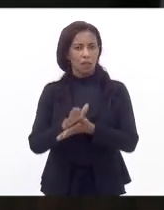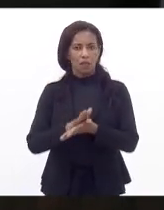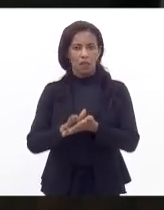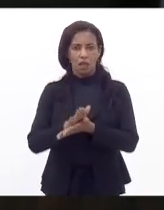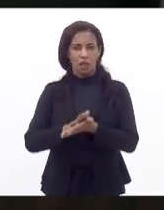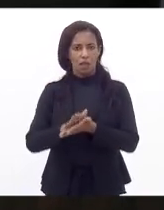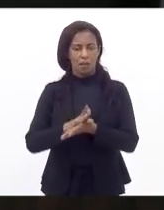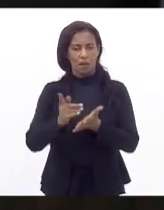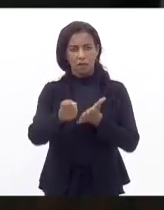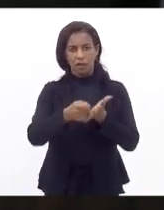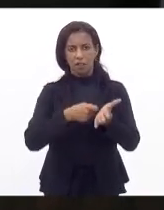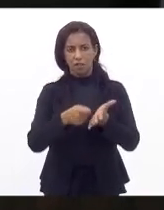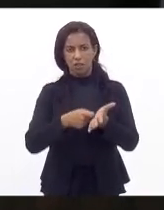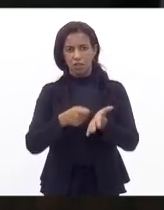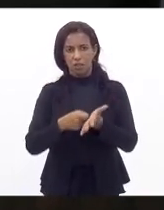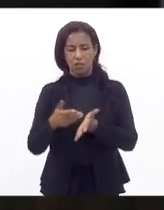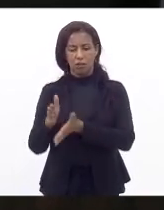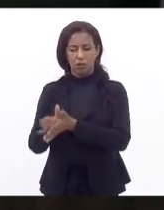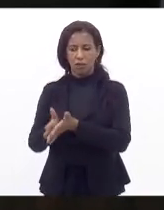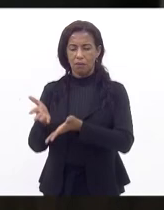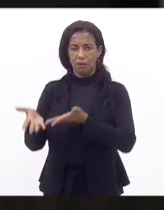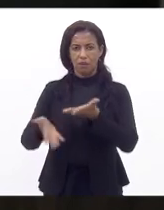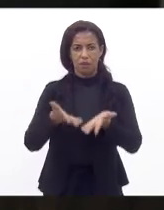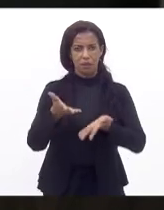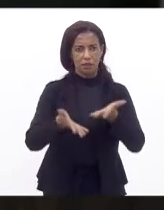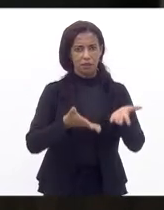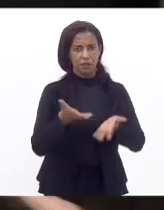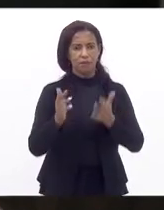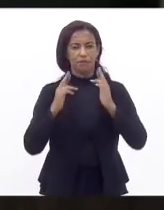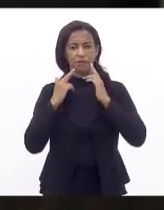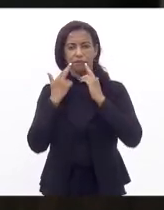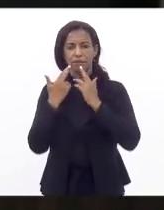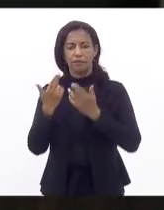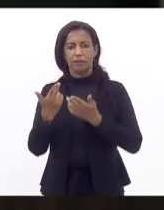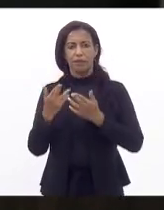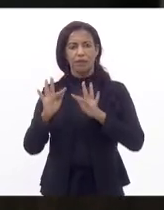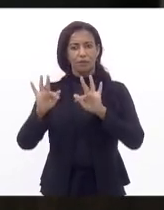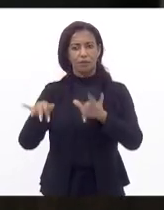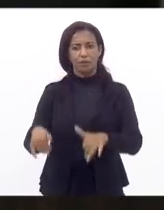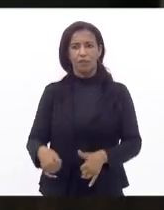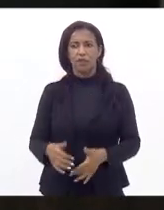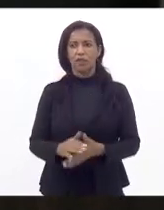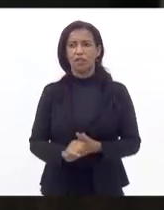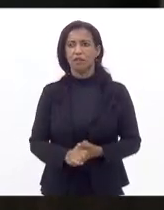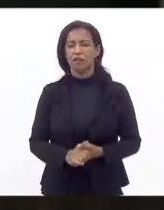havendo mais oradores inscritos, em nada mais a tratar na presente sessão, declaro encerrada.